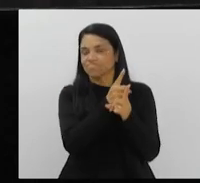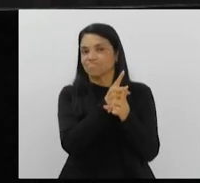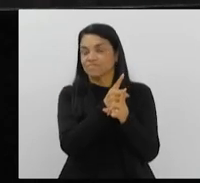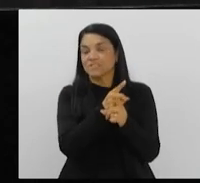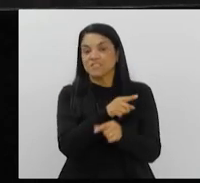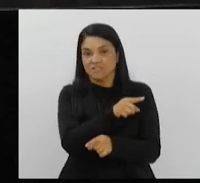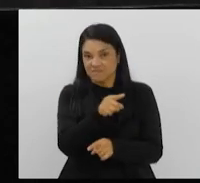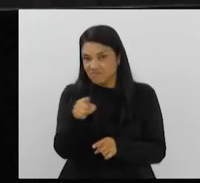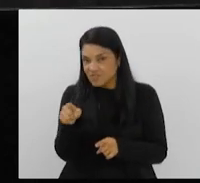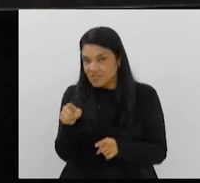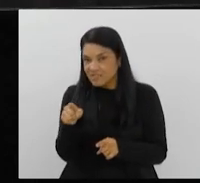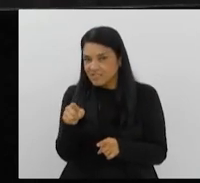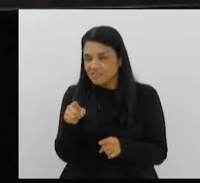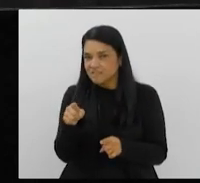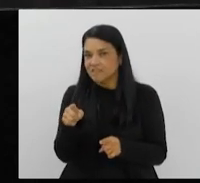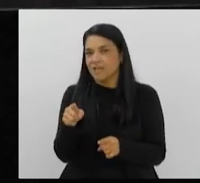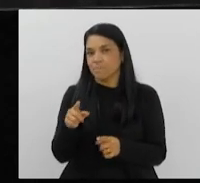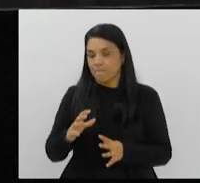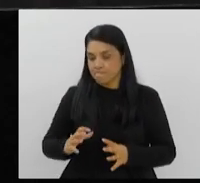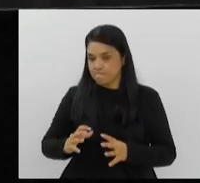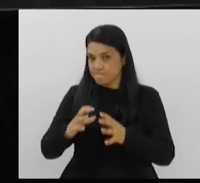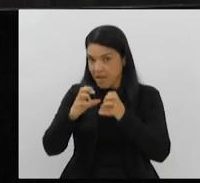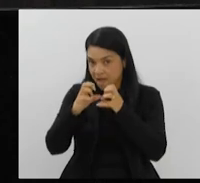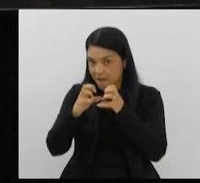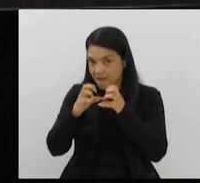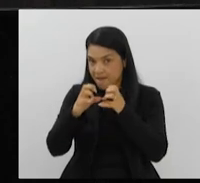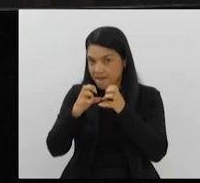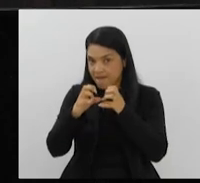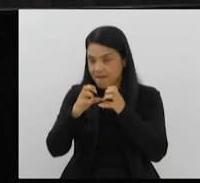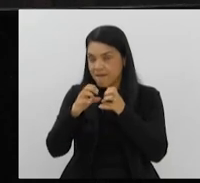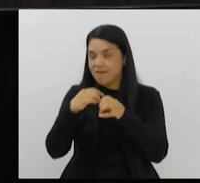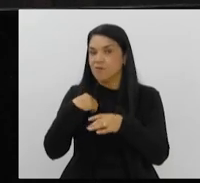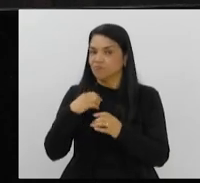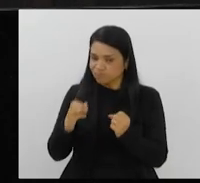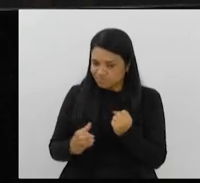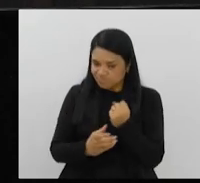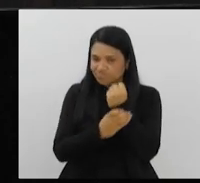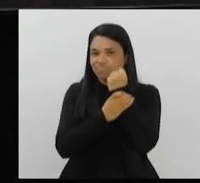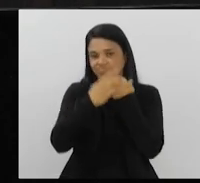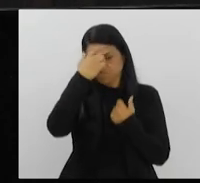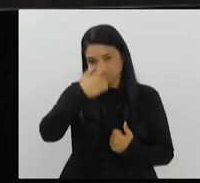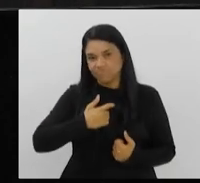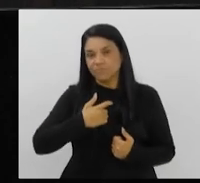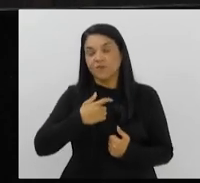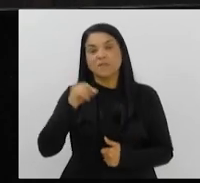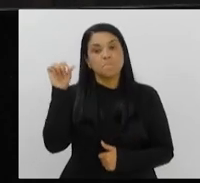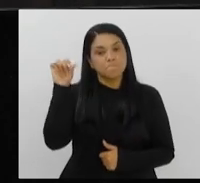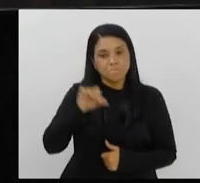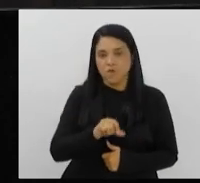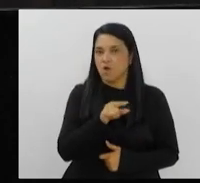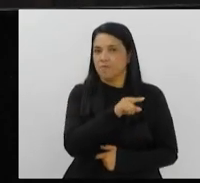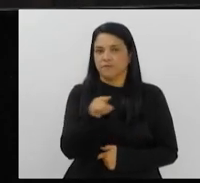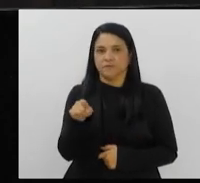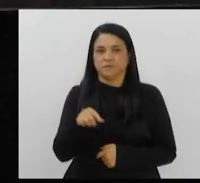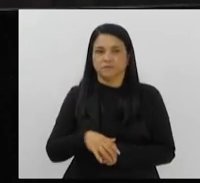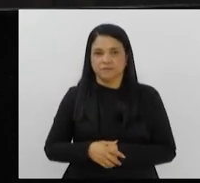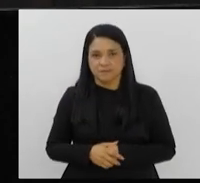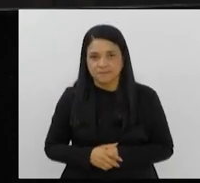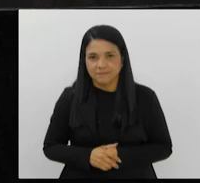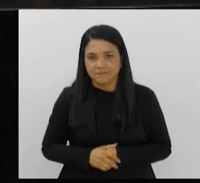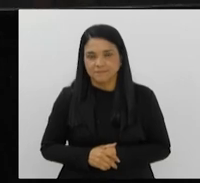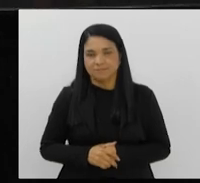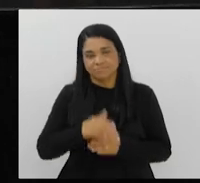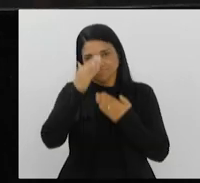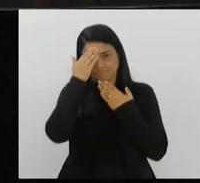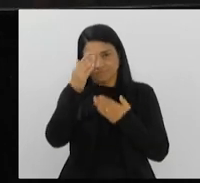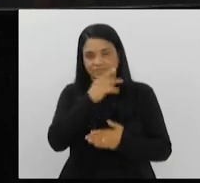entrar nesse clima de guerra, eu garanto que vai ser muito pior para o lado de vocês. Muito